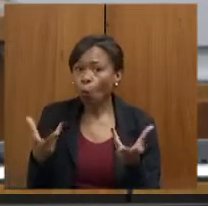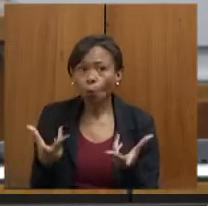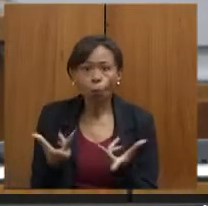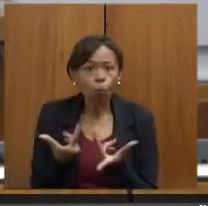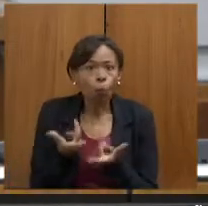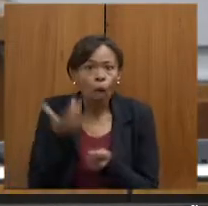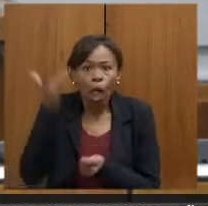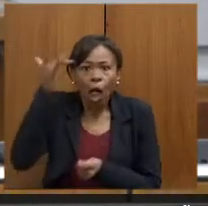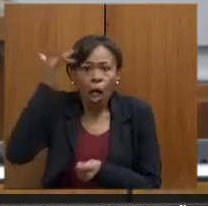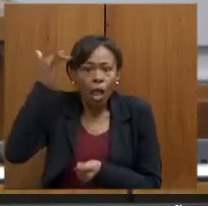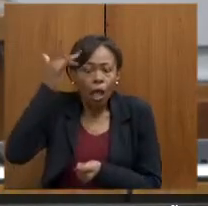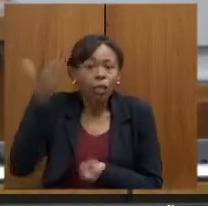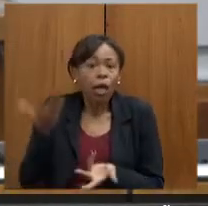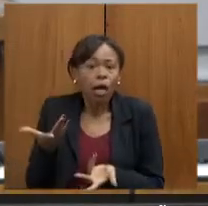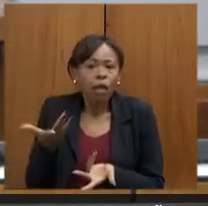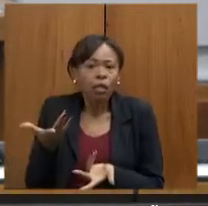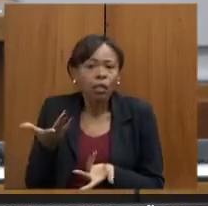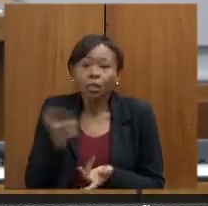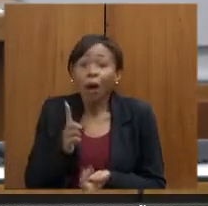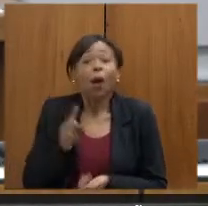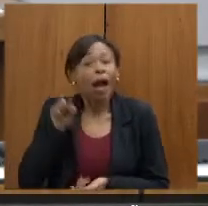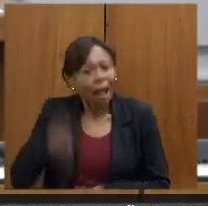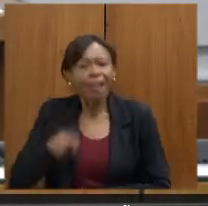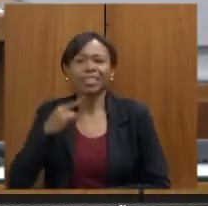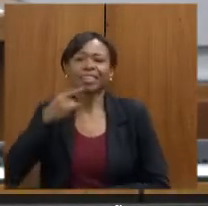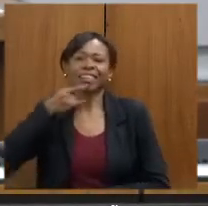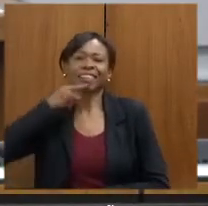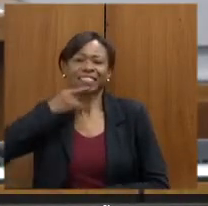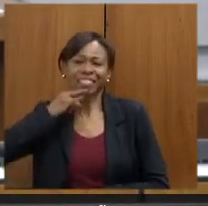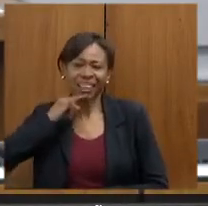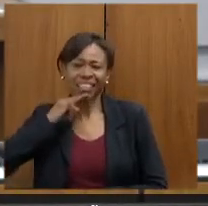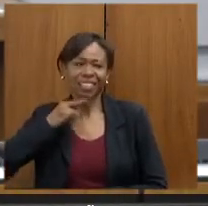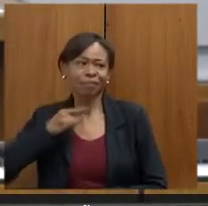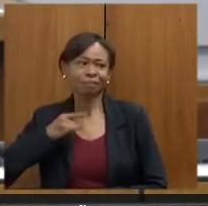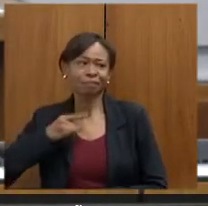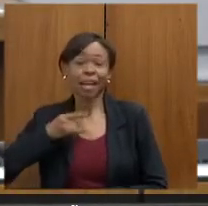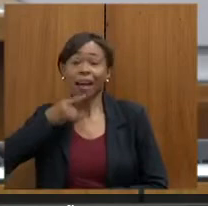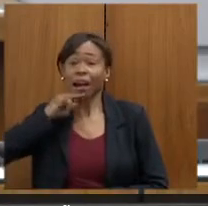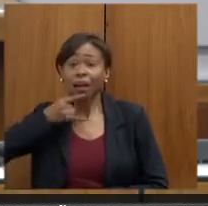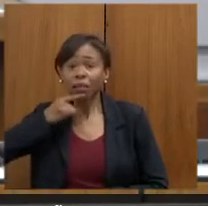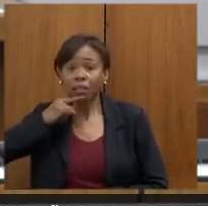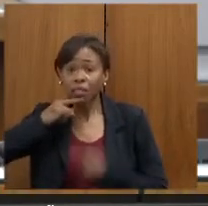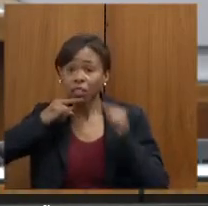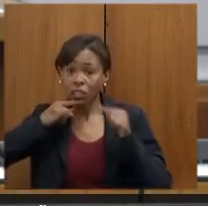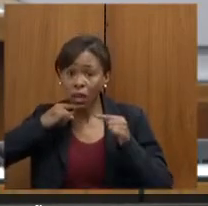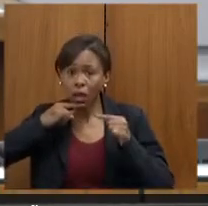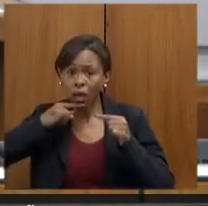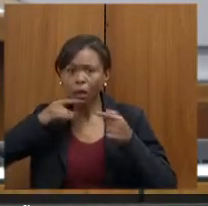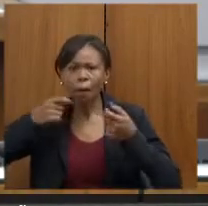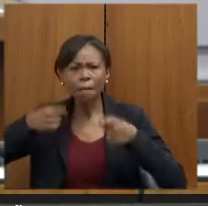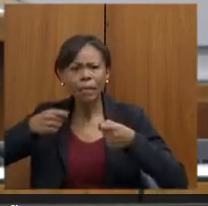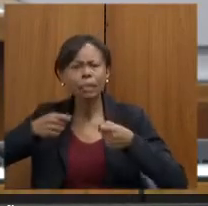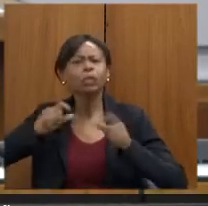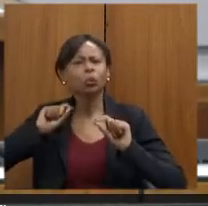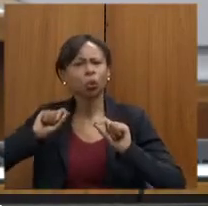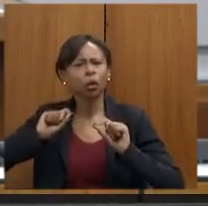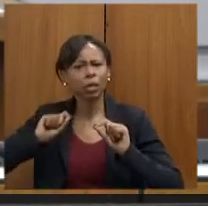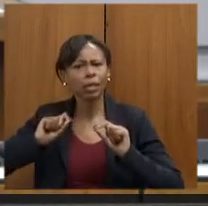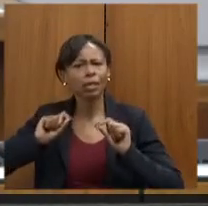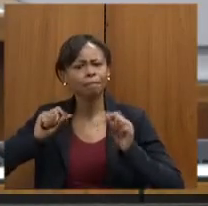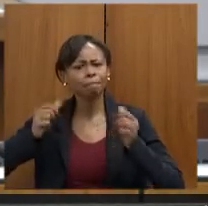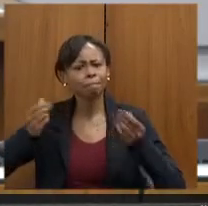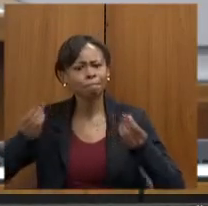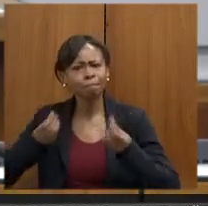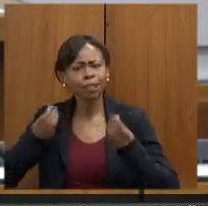proteínas a cachaça a nossa cachaça Ela merece o tratamento e se a nossa